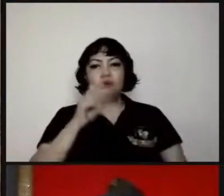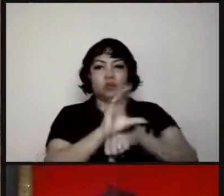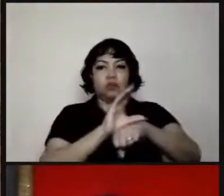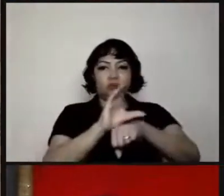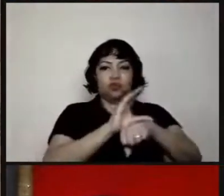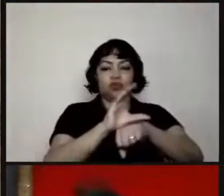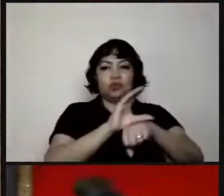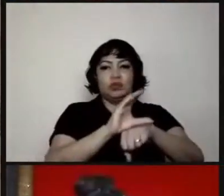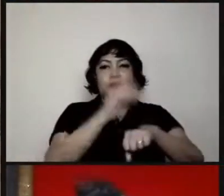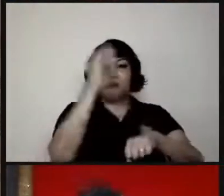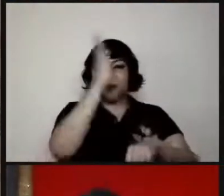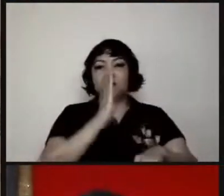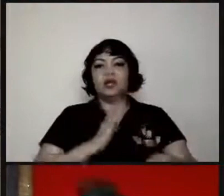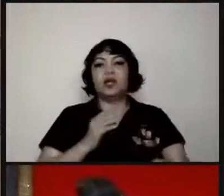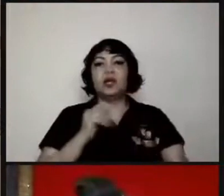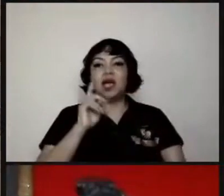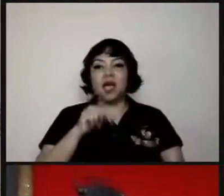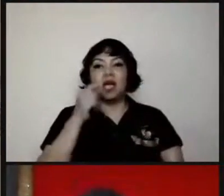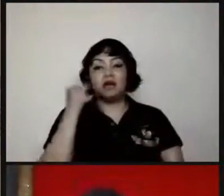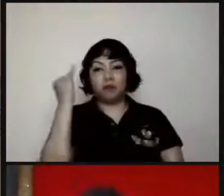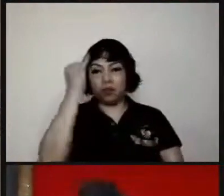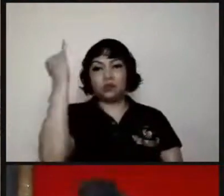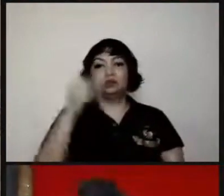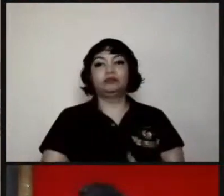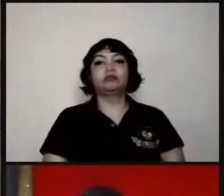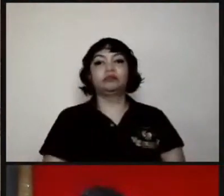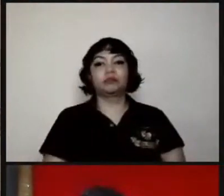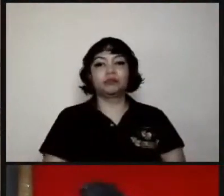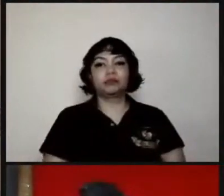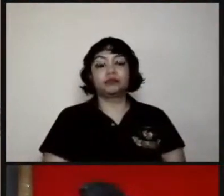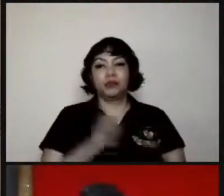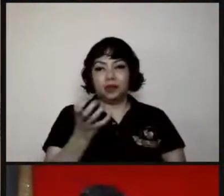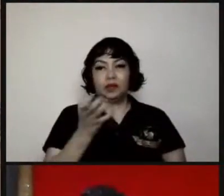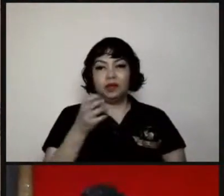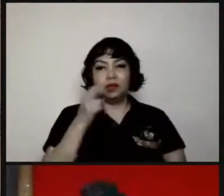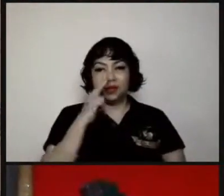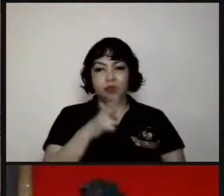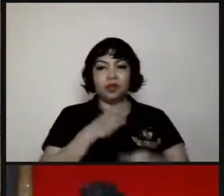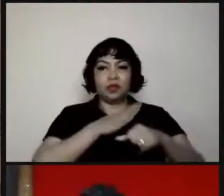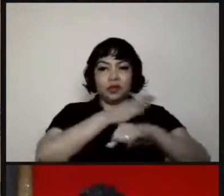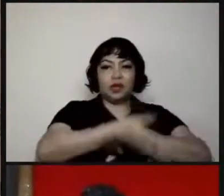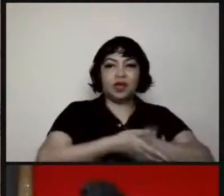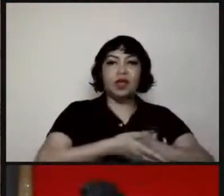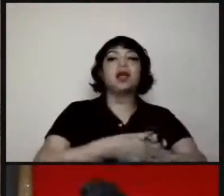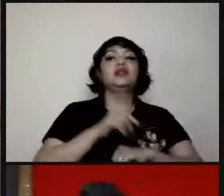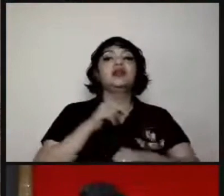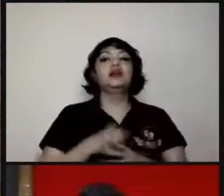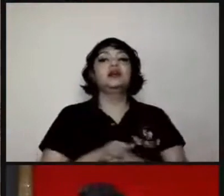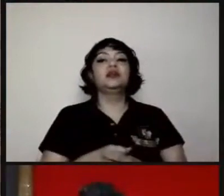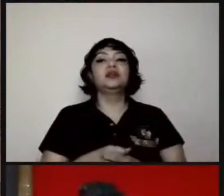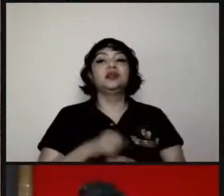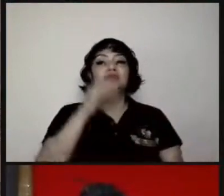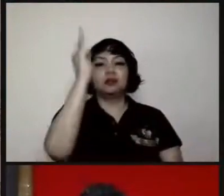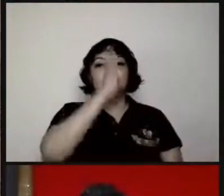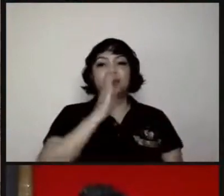Brasileira. Isso é muito verdade. Importante também. Para quem quiser, né, assistir depois os episódios, é Brasil